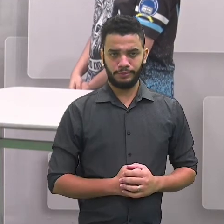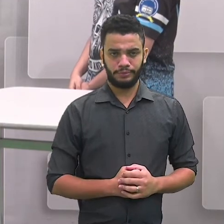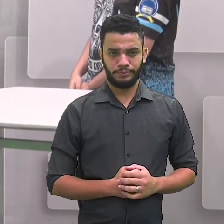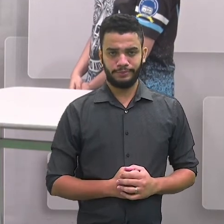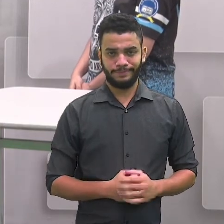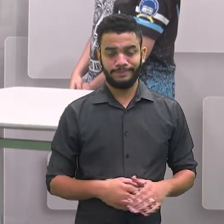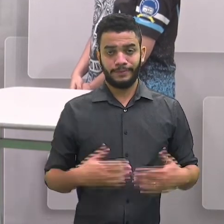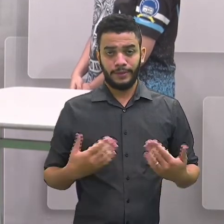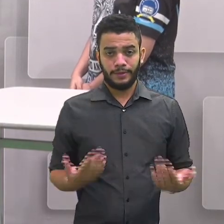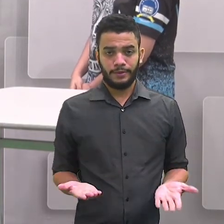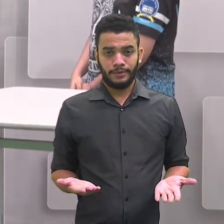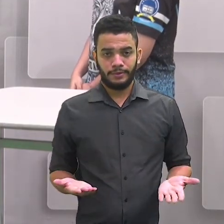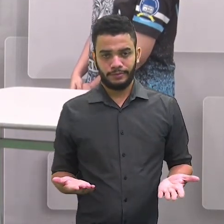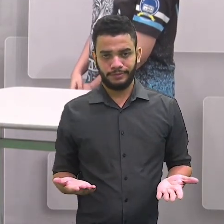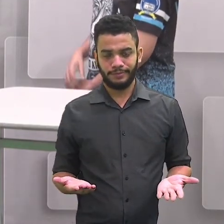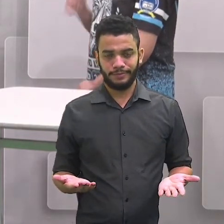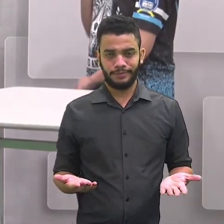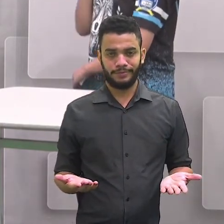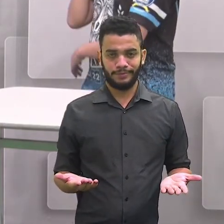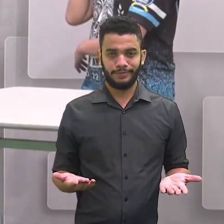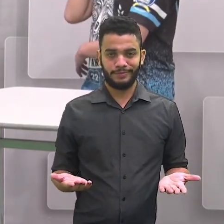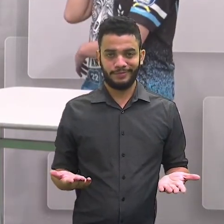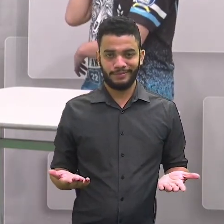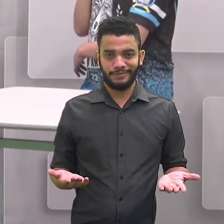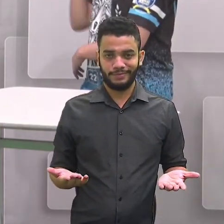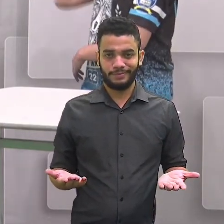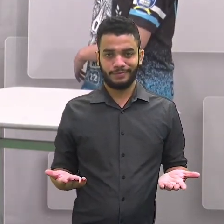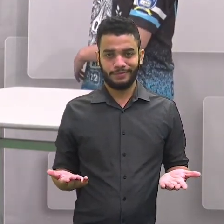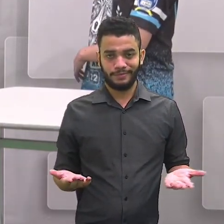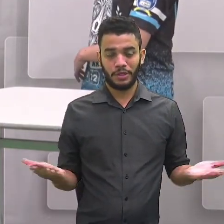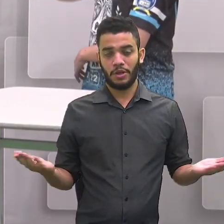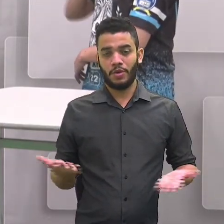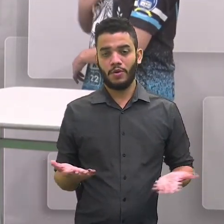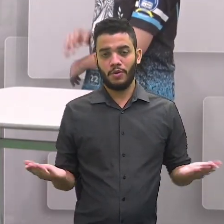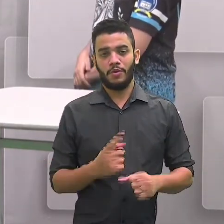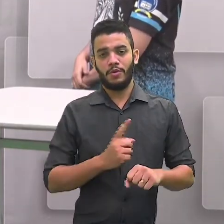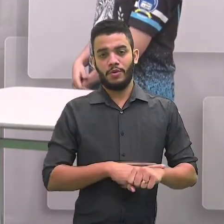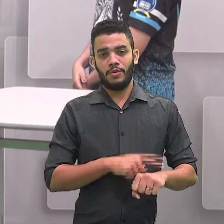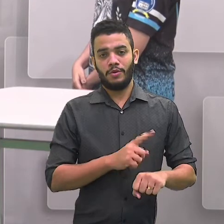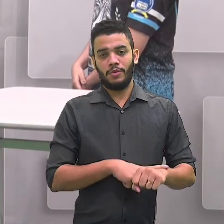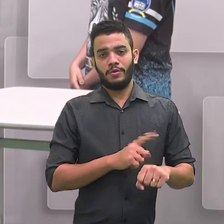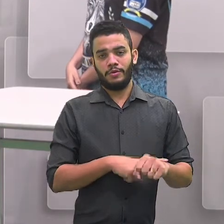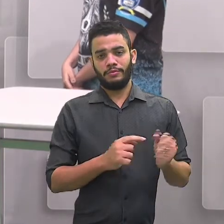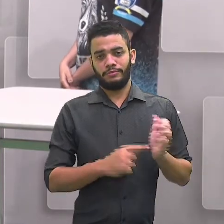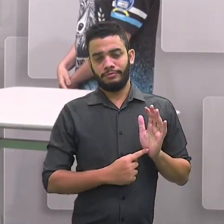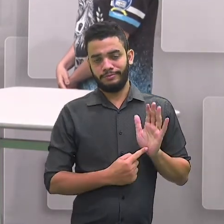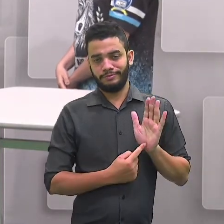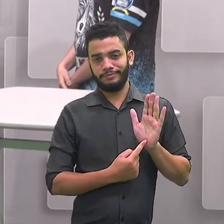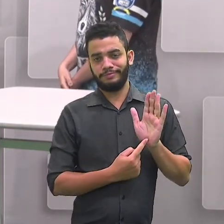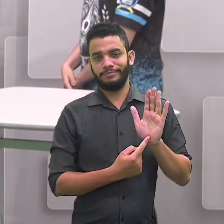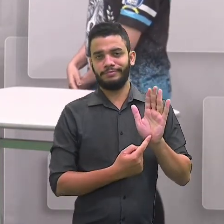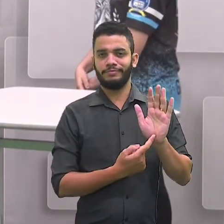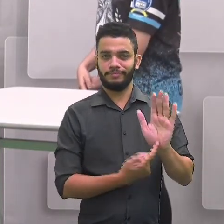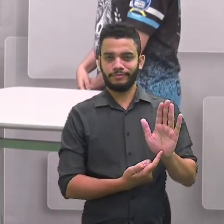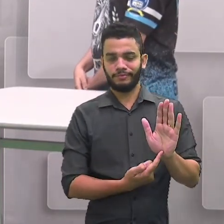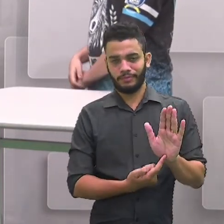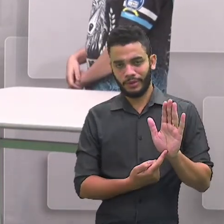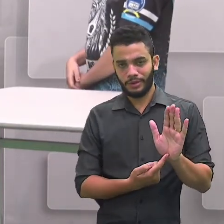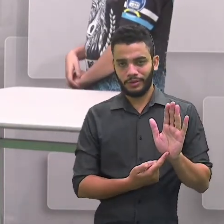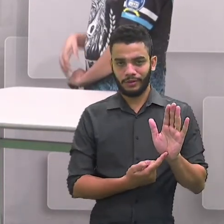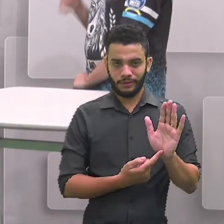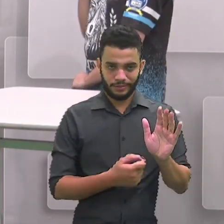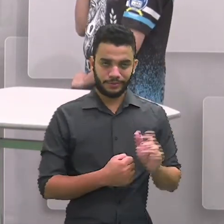Agora, gente, vamos para os resultados. Sem mais delongas.